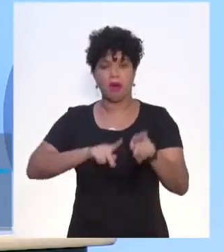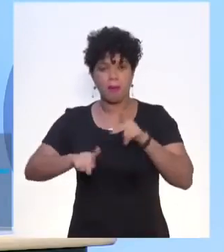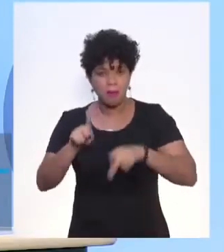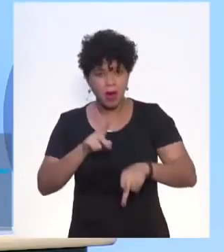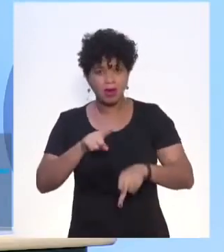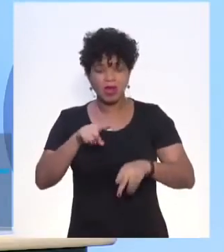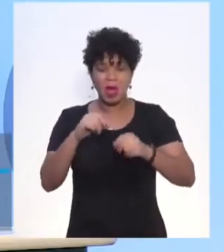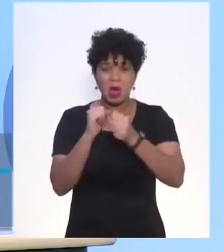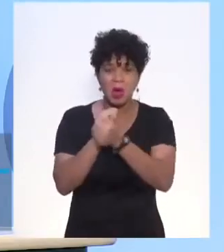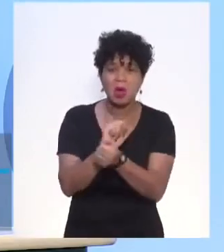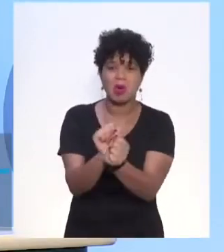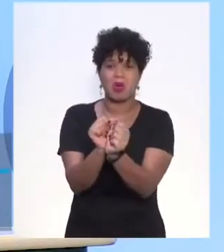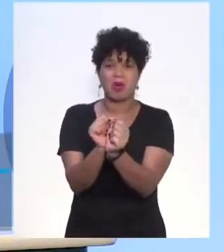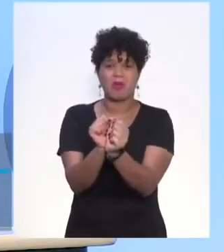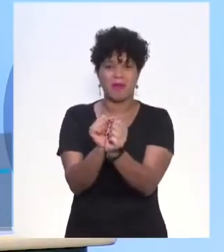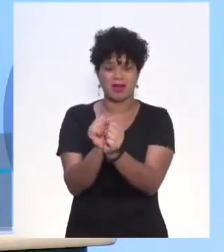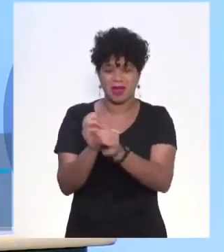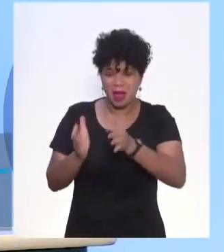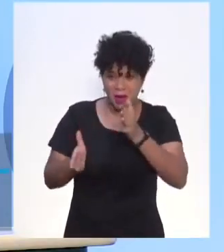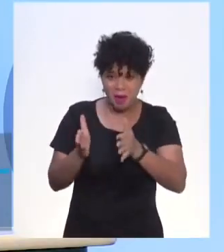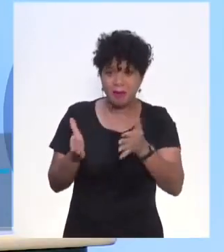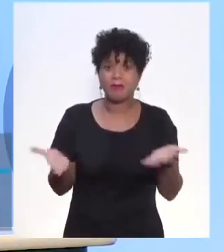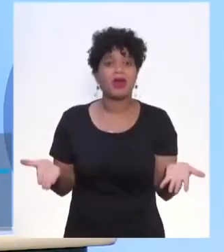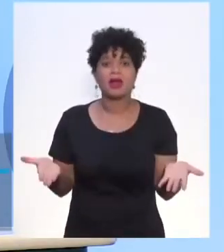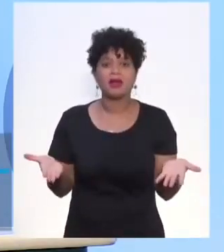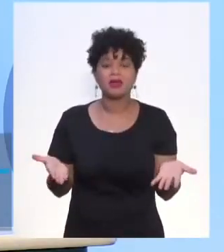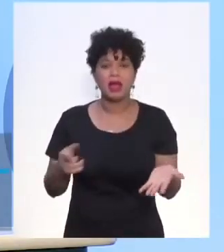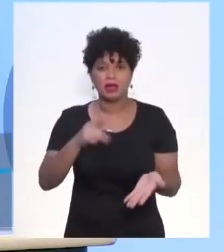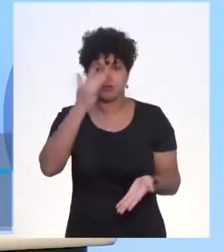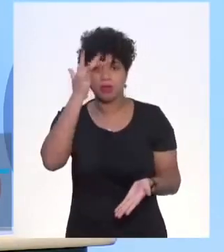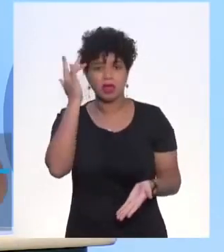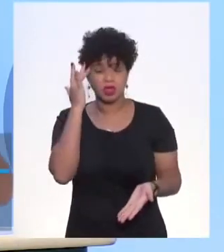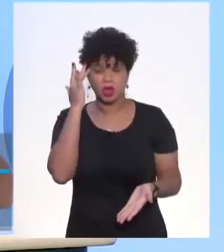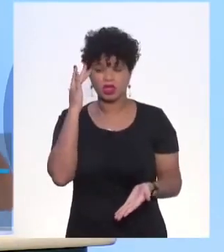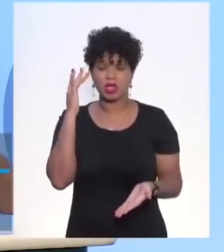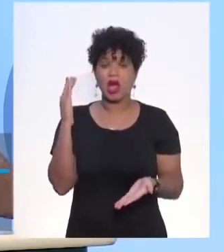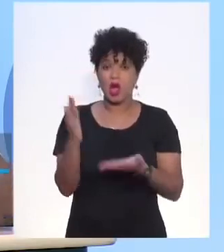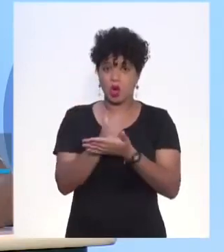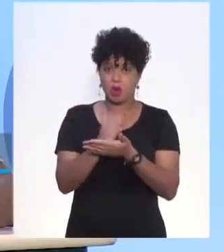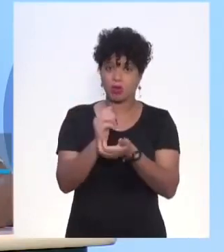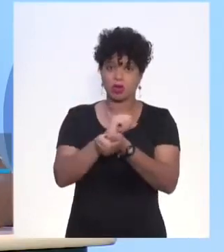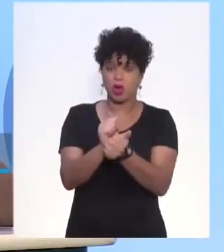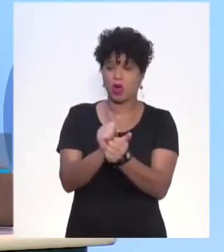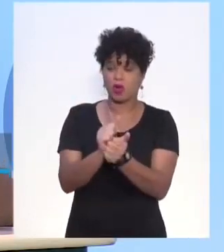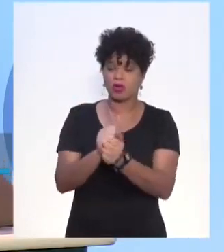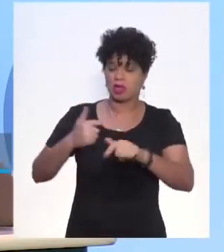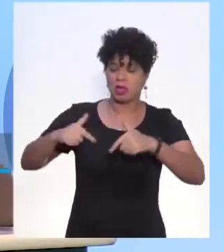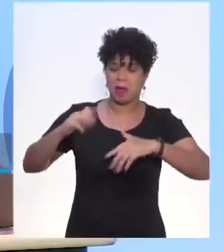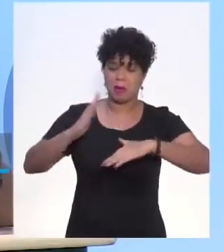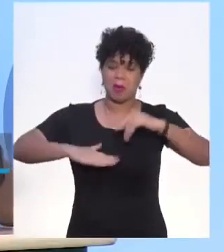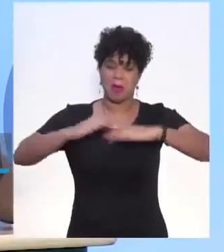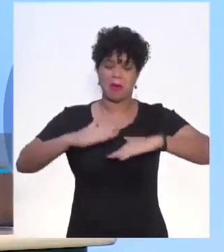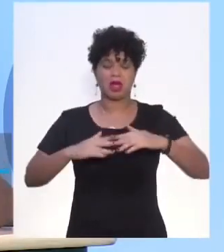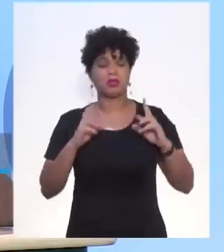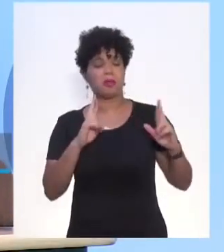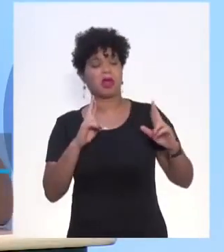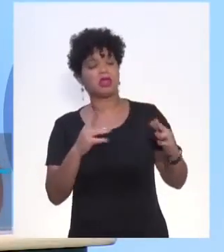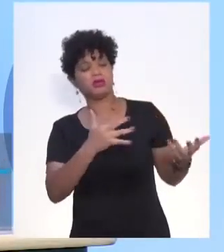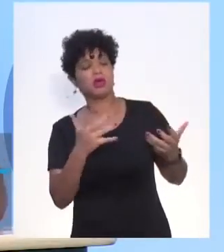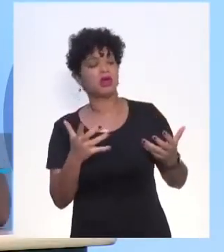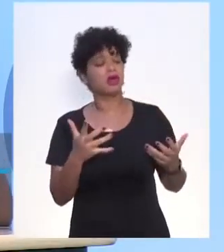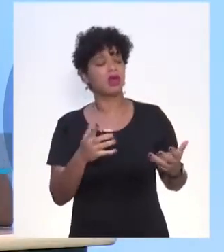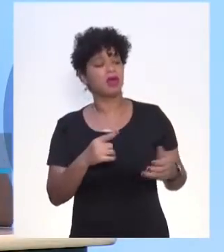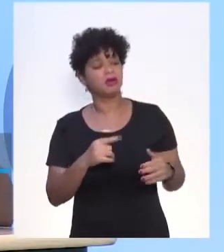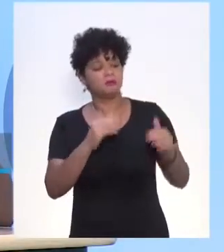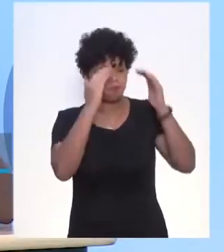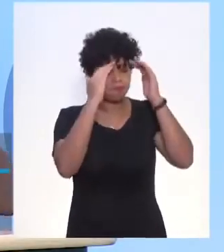em escravizados naquele momento, quando essa população não produzia de acordo com aquilo que as